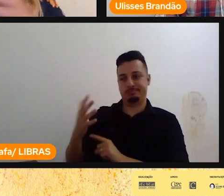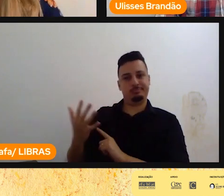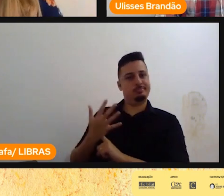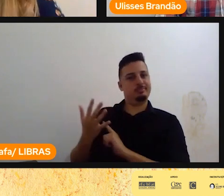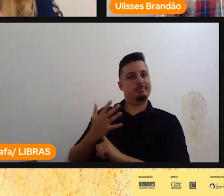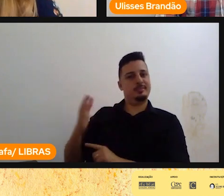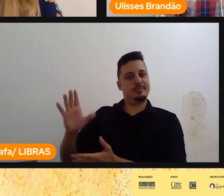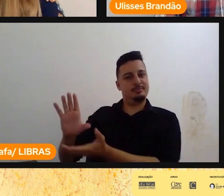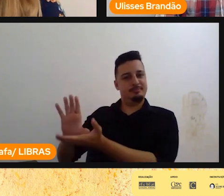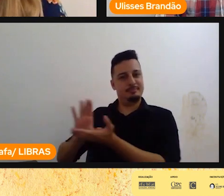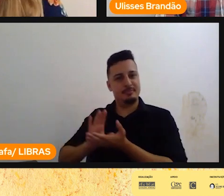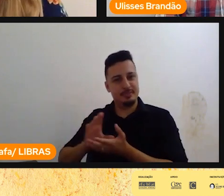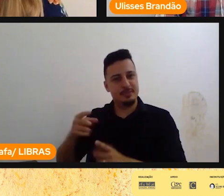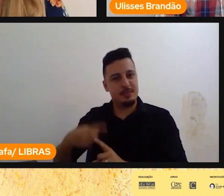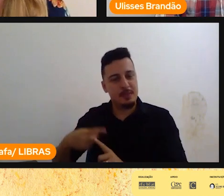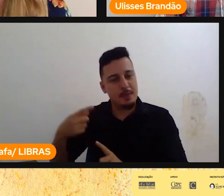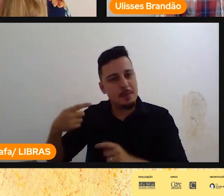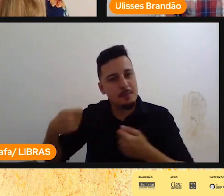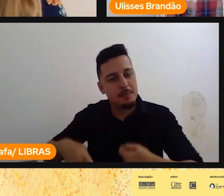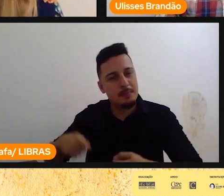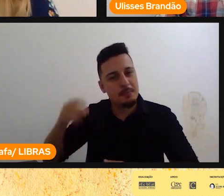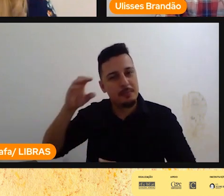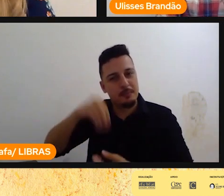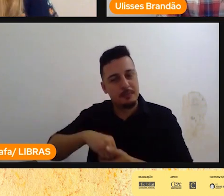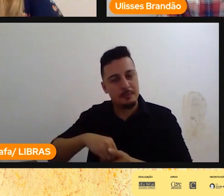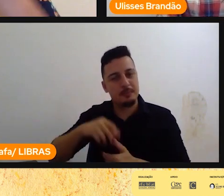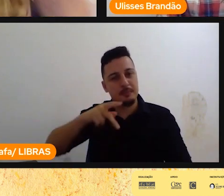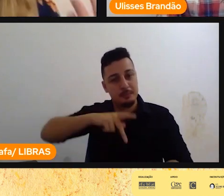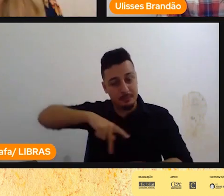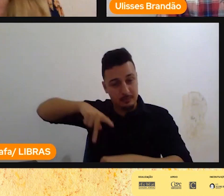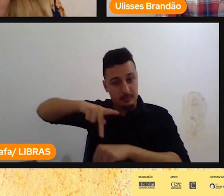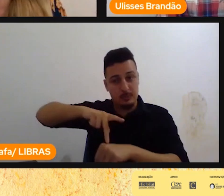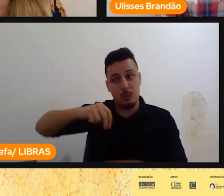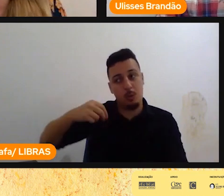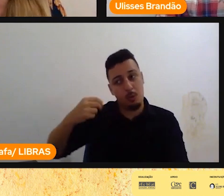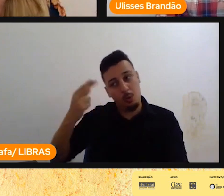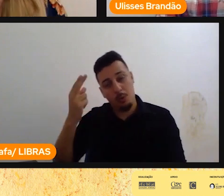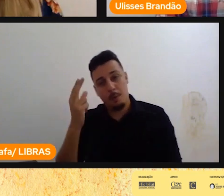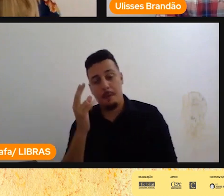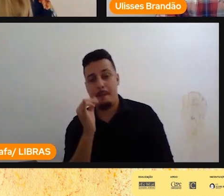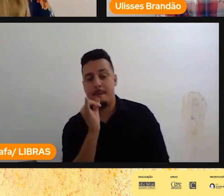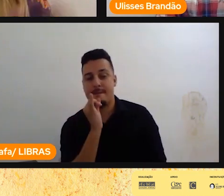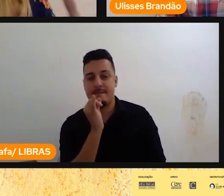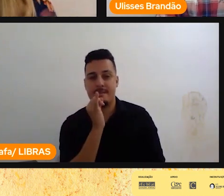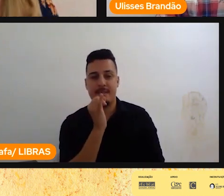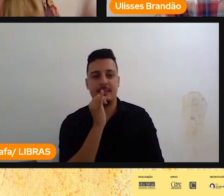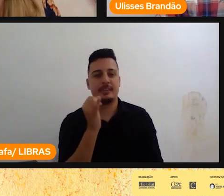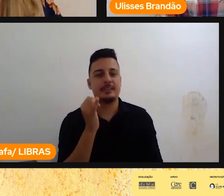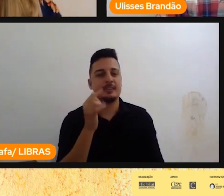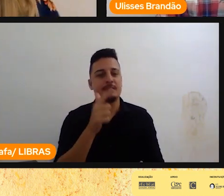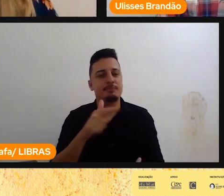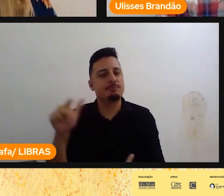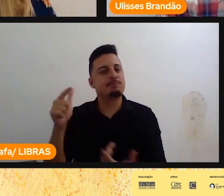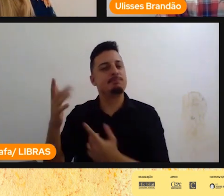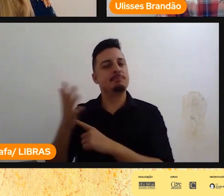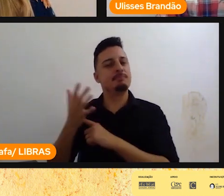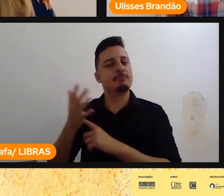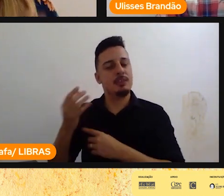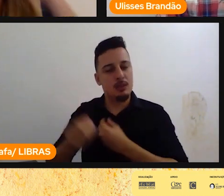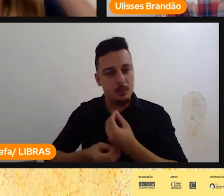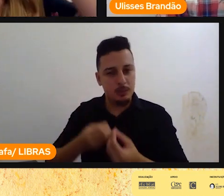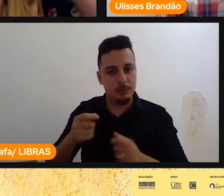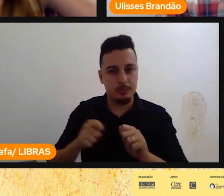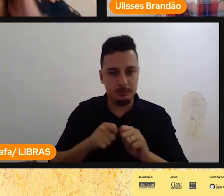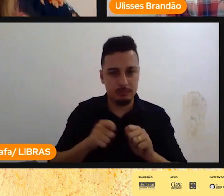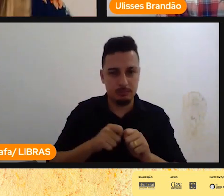fazer parte da animação naquele país, ou trazer o recurso para a gente continuar produzindo aqui, finalizar fora